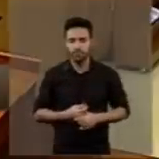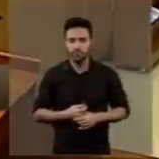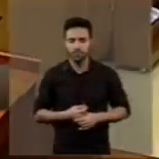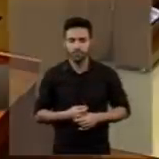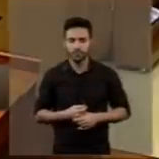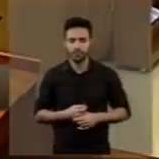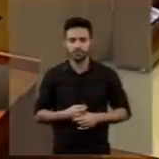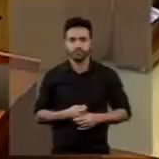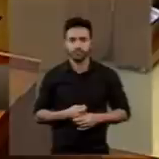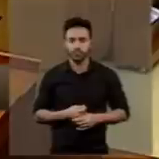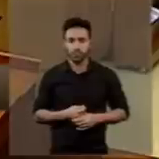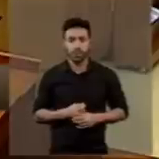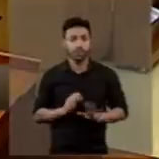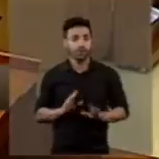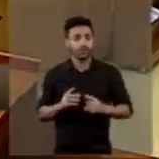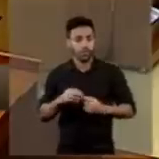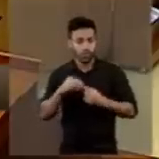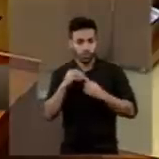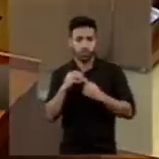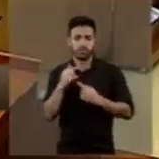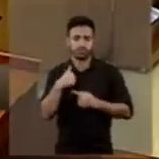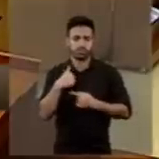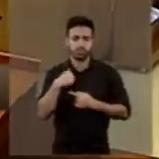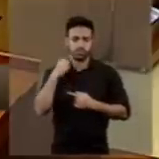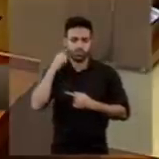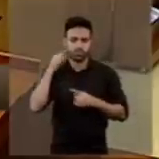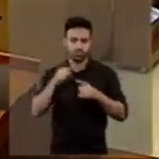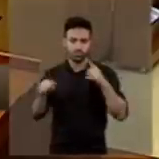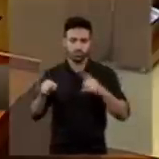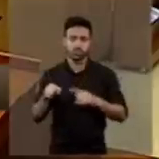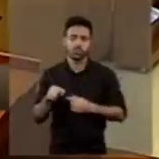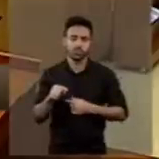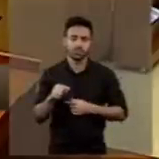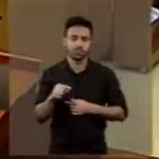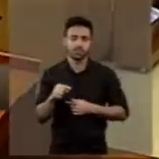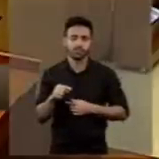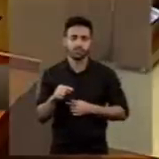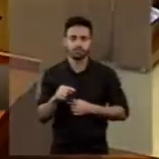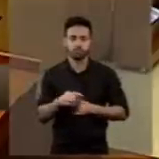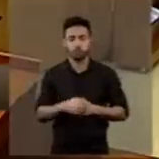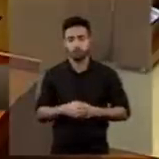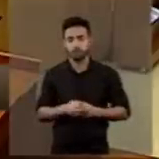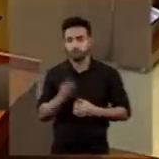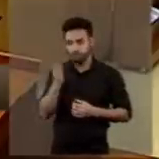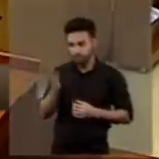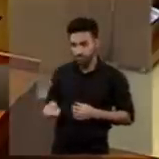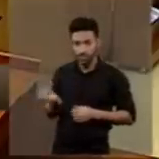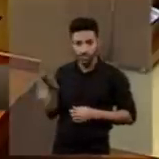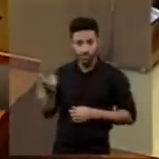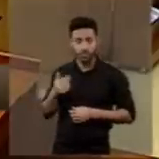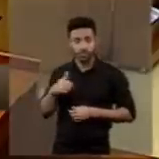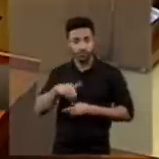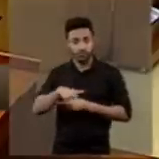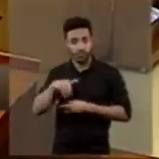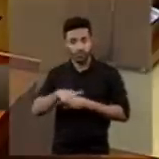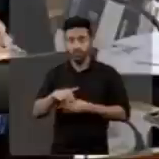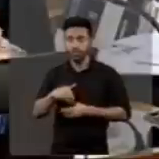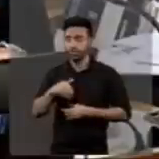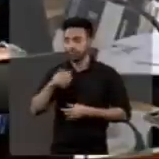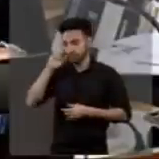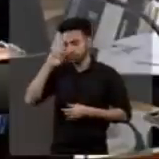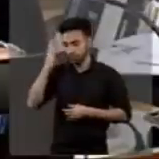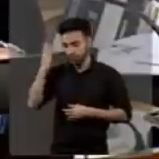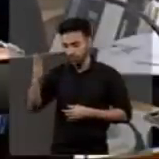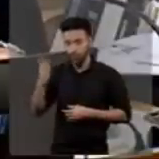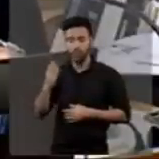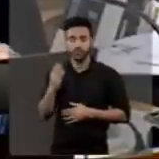única discordância minha, e eu vou divergir do voto de Vossa Excelência,